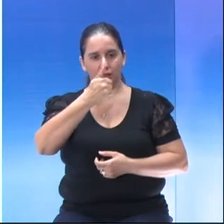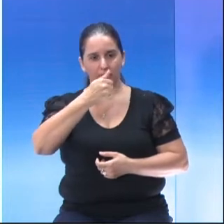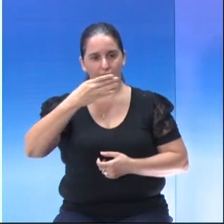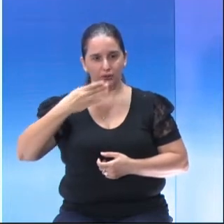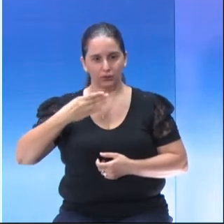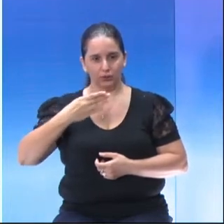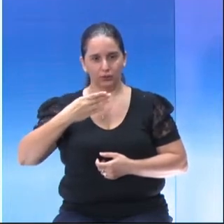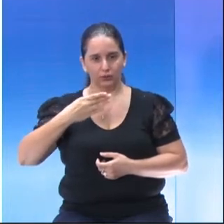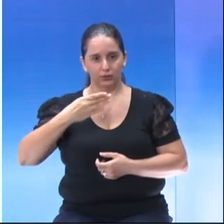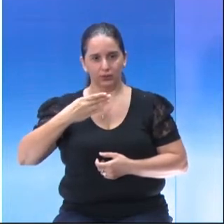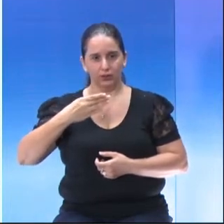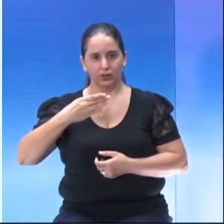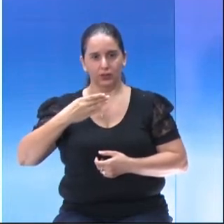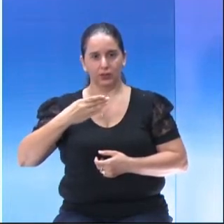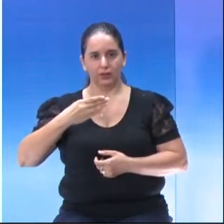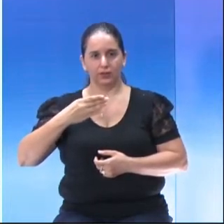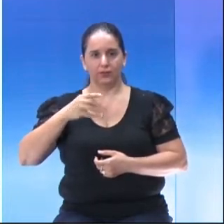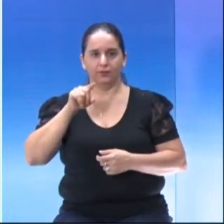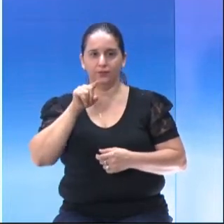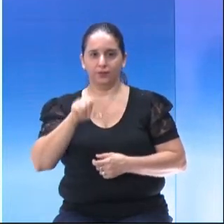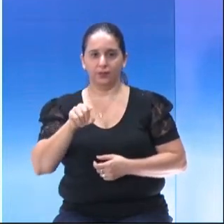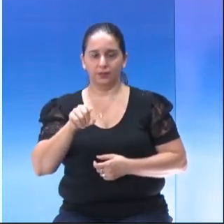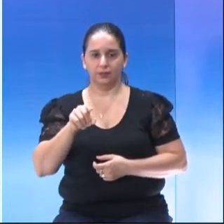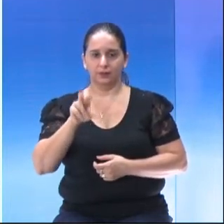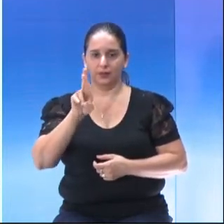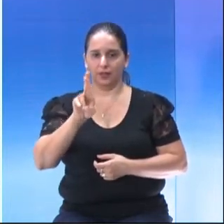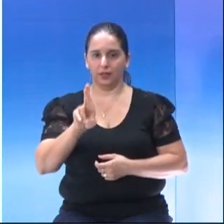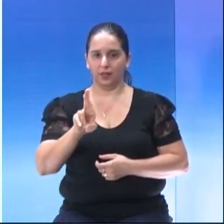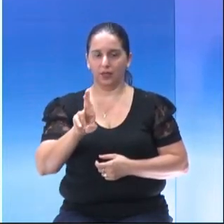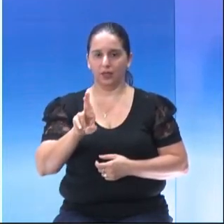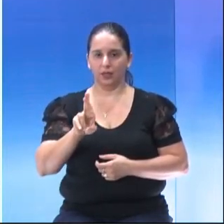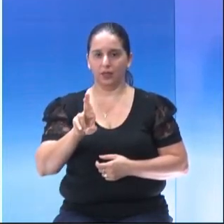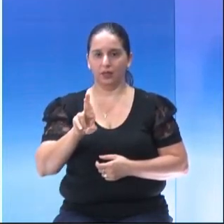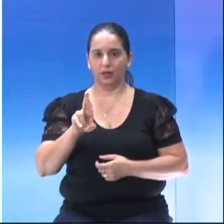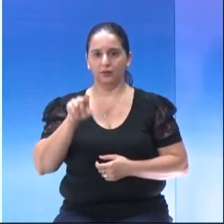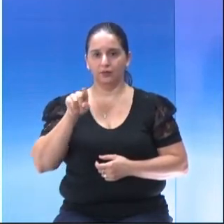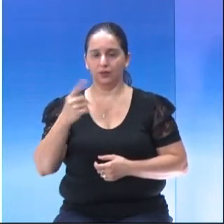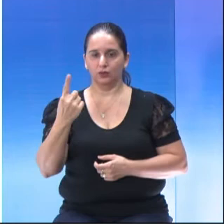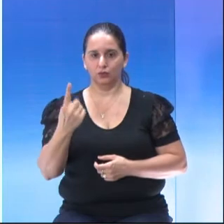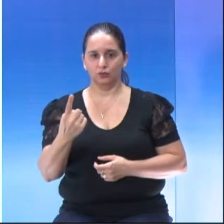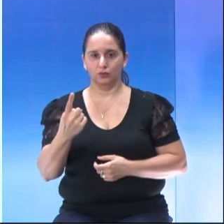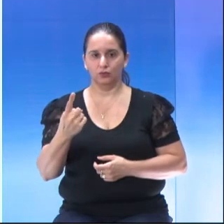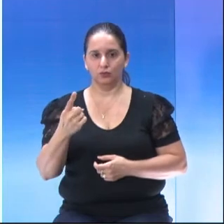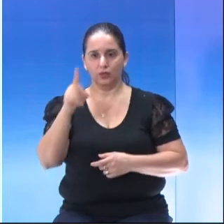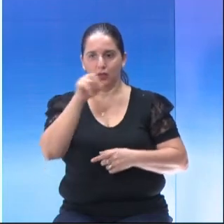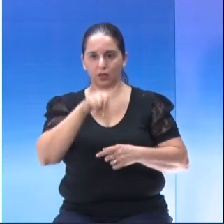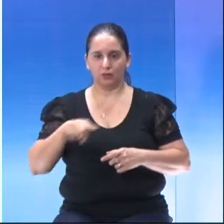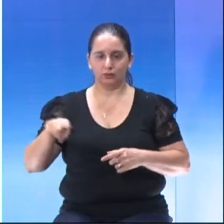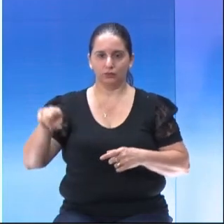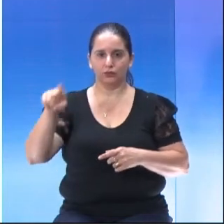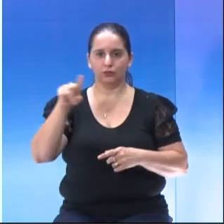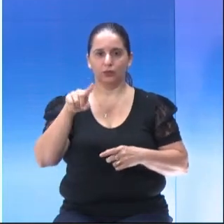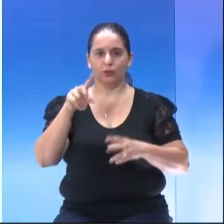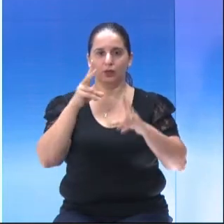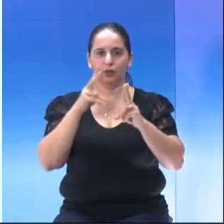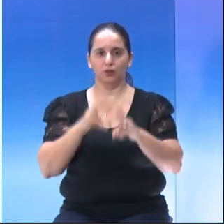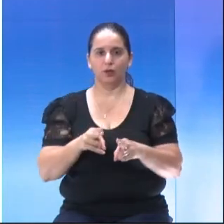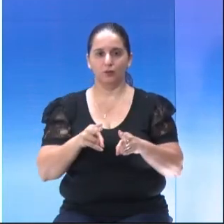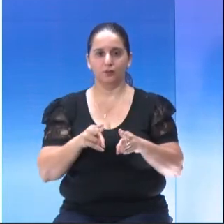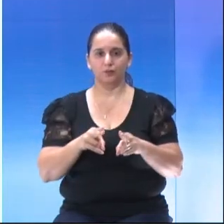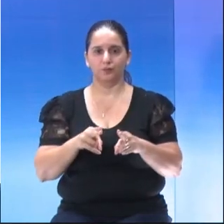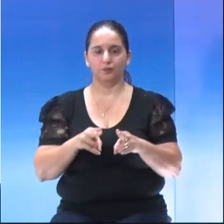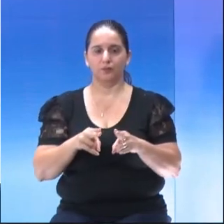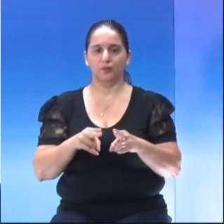3,14, que vale π, vezes 1, eu posso dizer que a minha área desse 1/4 de circunferência